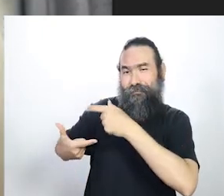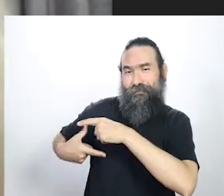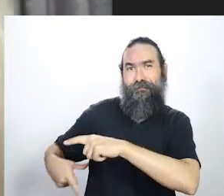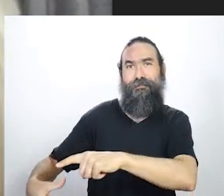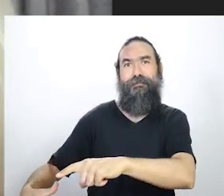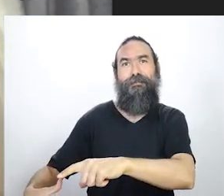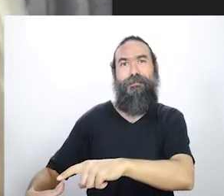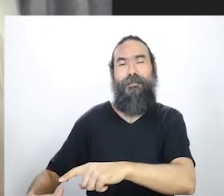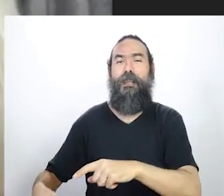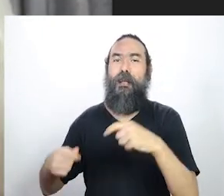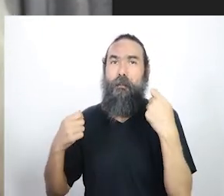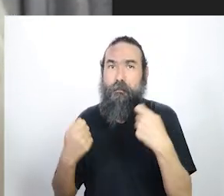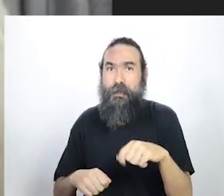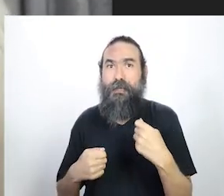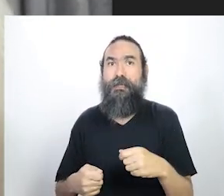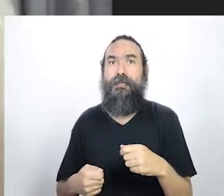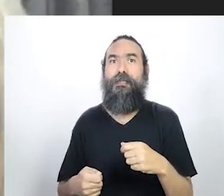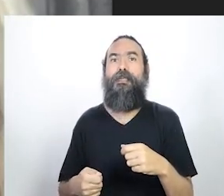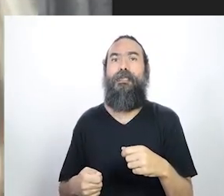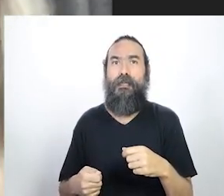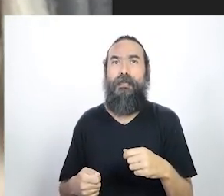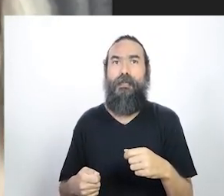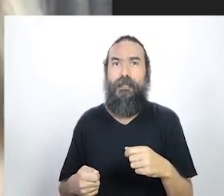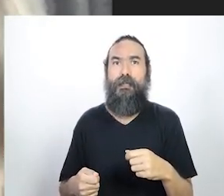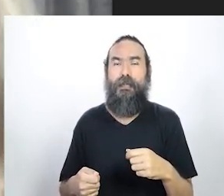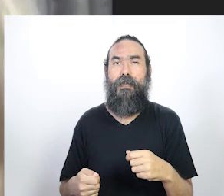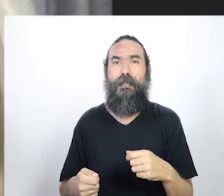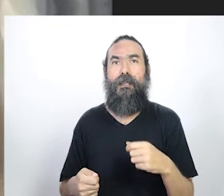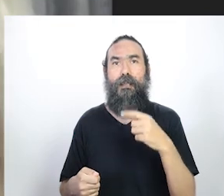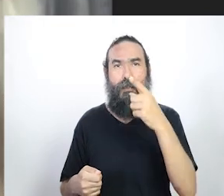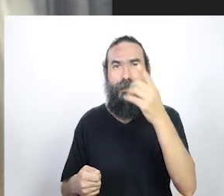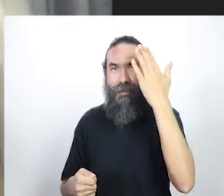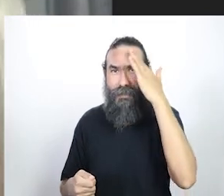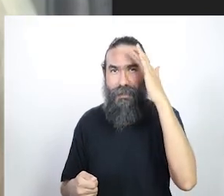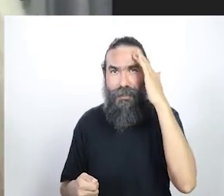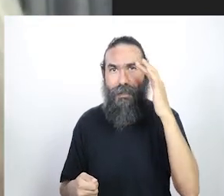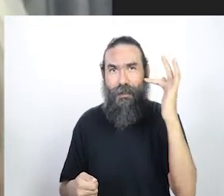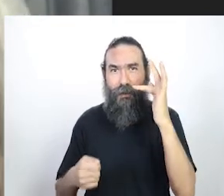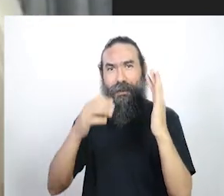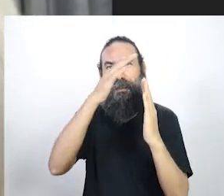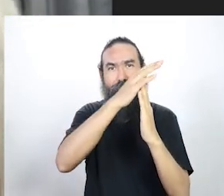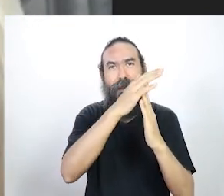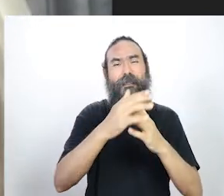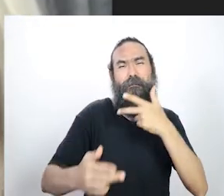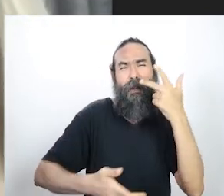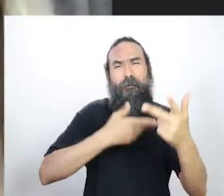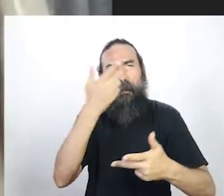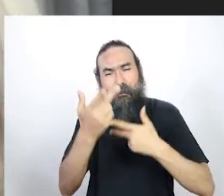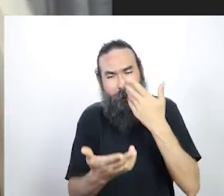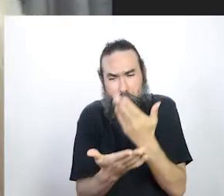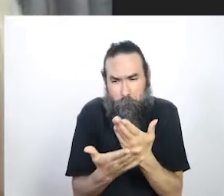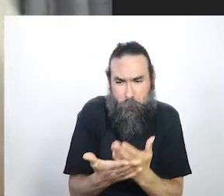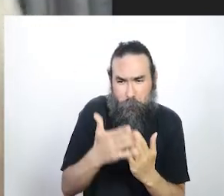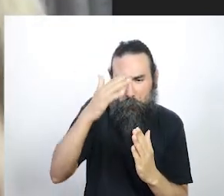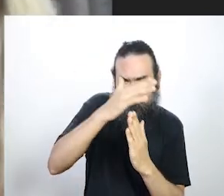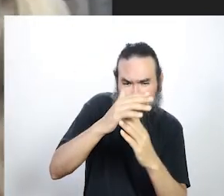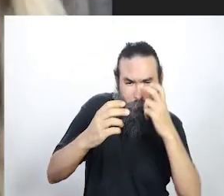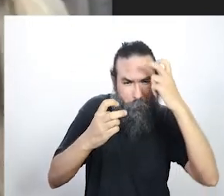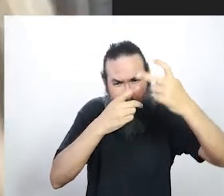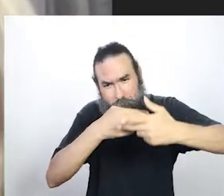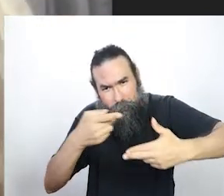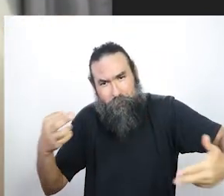né? O conhecimento que ela produz é um conhecimento que tem que ser chancelado várias vezes. Vocês estão ouvindo falar em ciência o tempo todo,